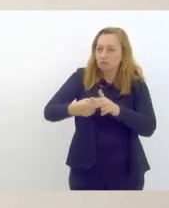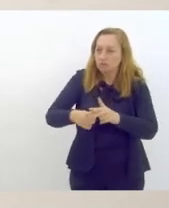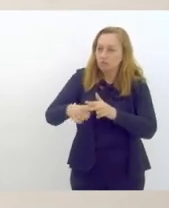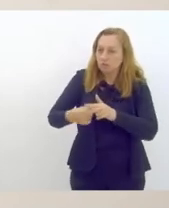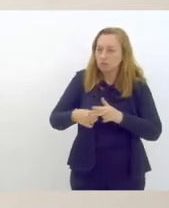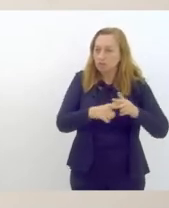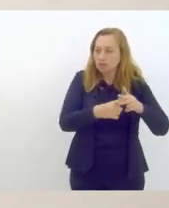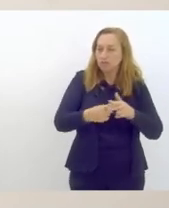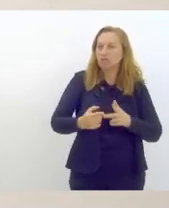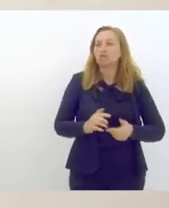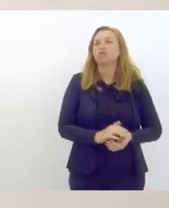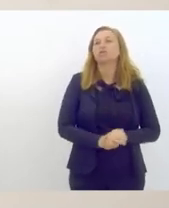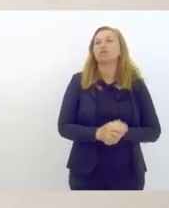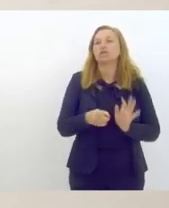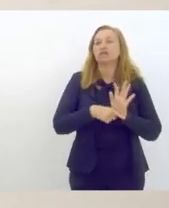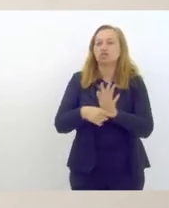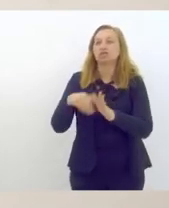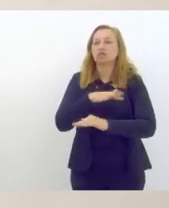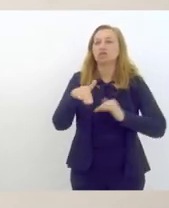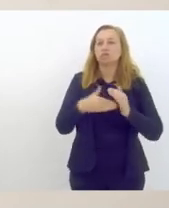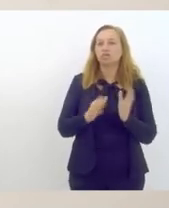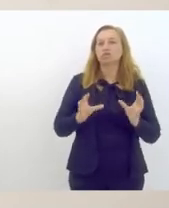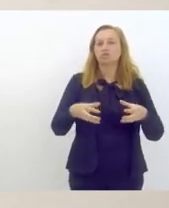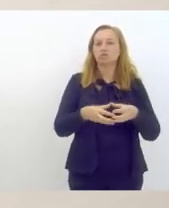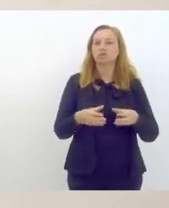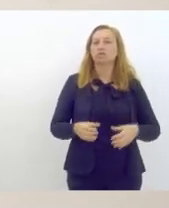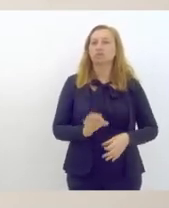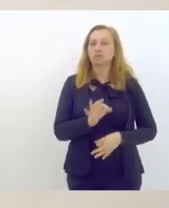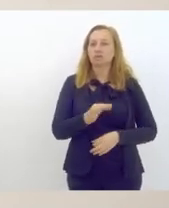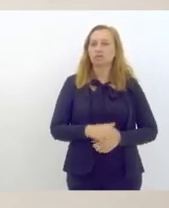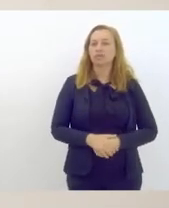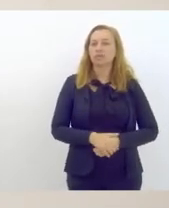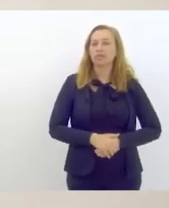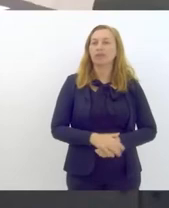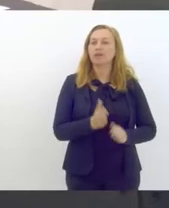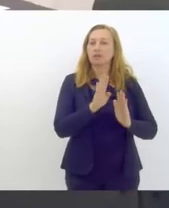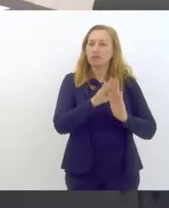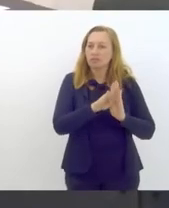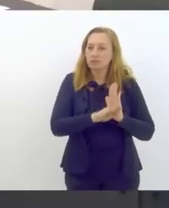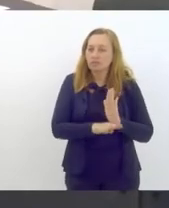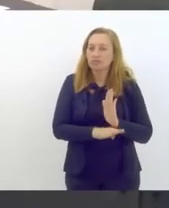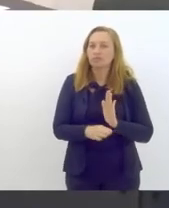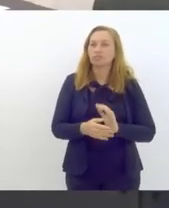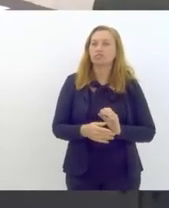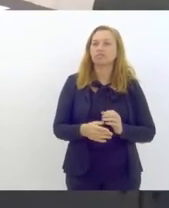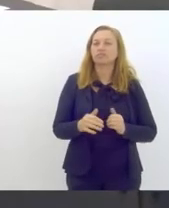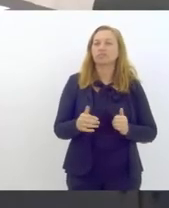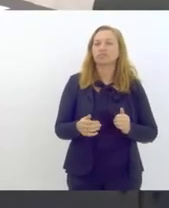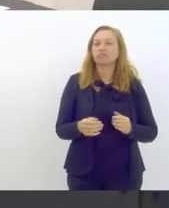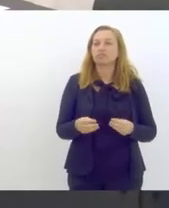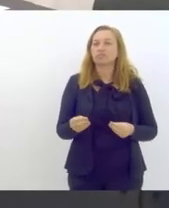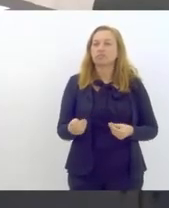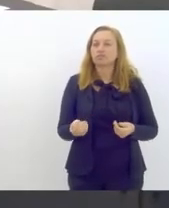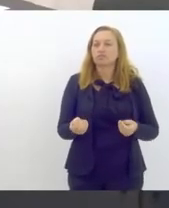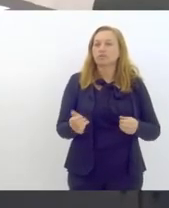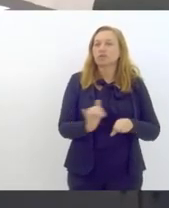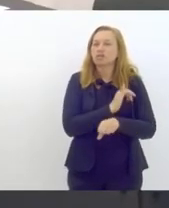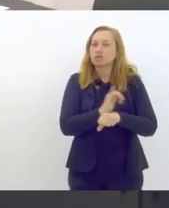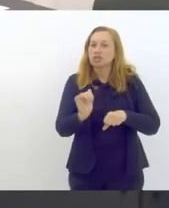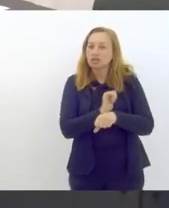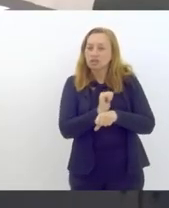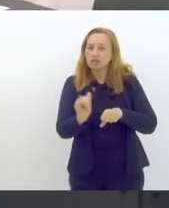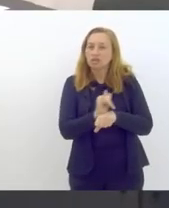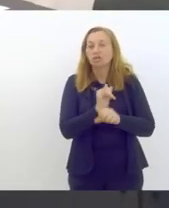partir dessa contribuição de todas as comissões. Chamando o feito à ordem aqui, acho que a gente tem dois mecanismos para... A gente pode até deliberar